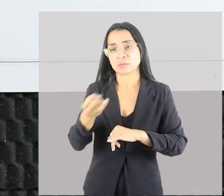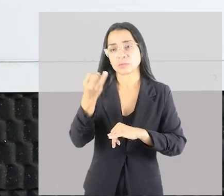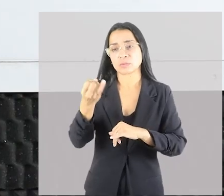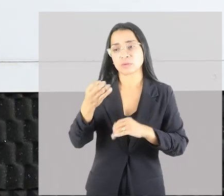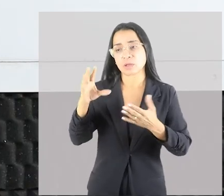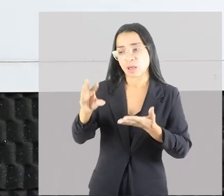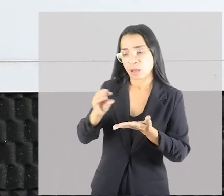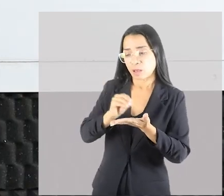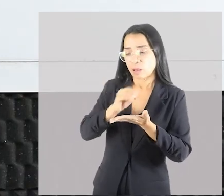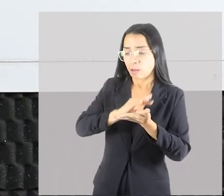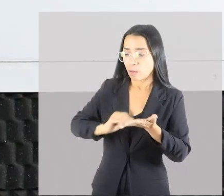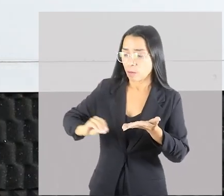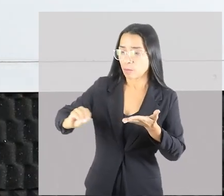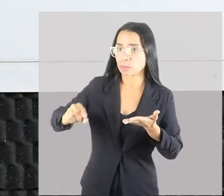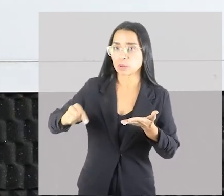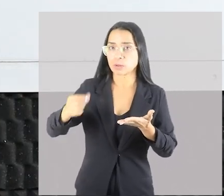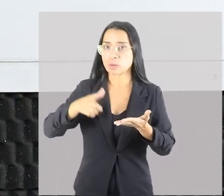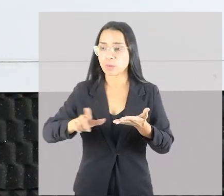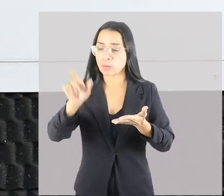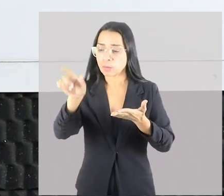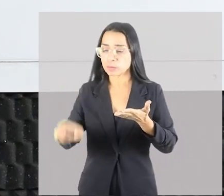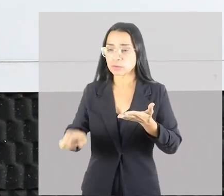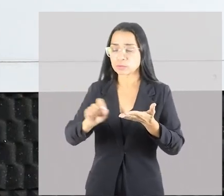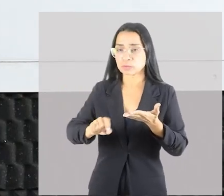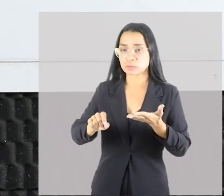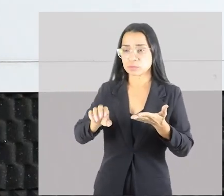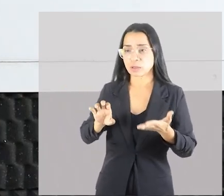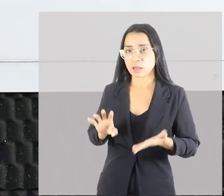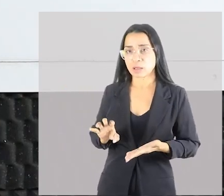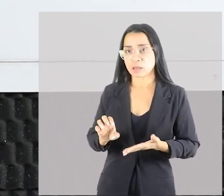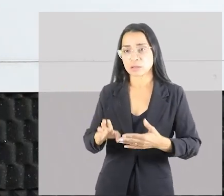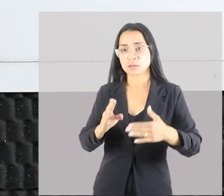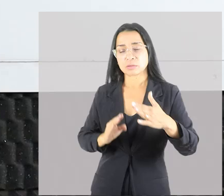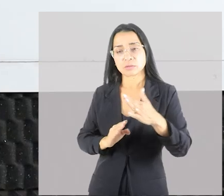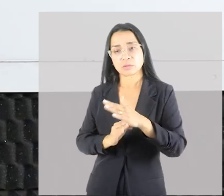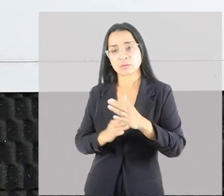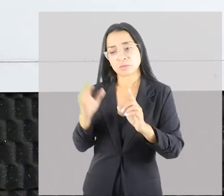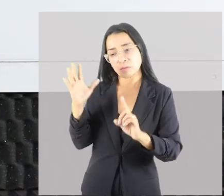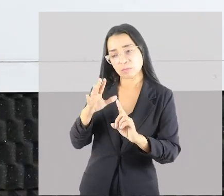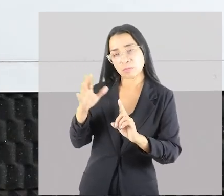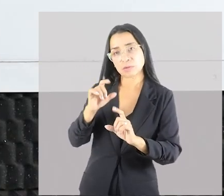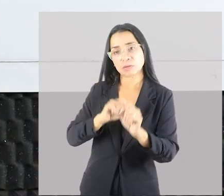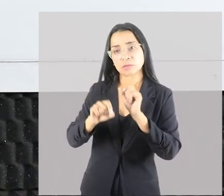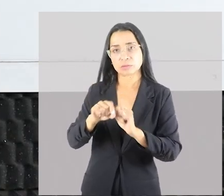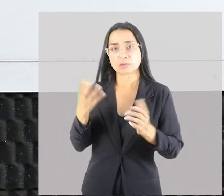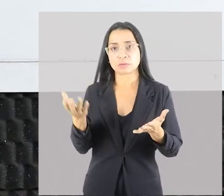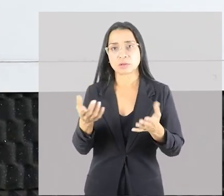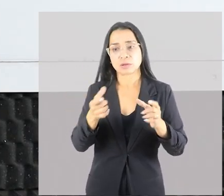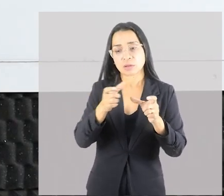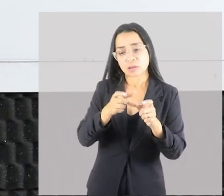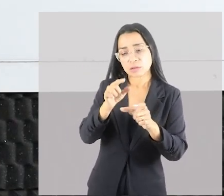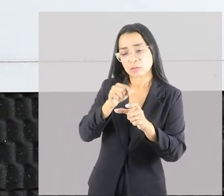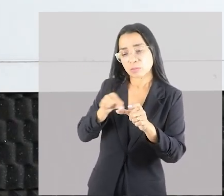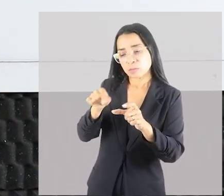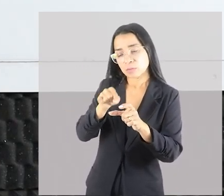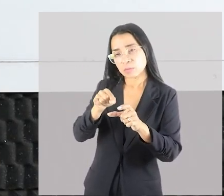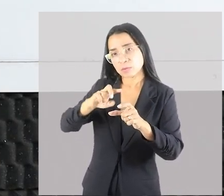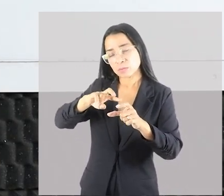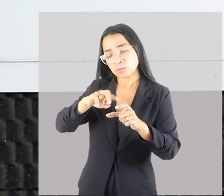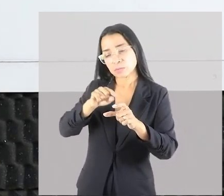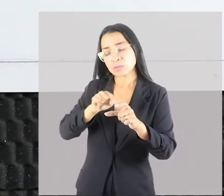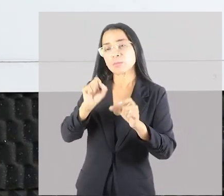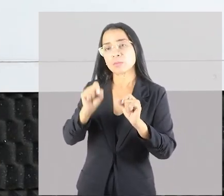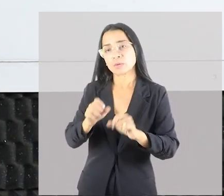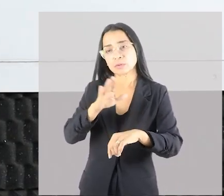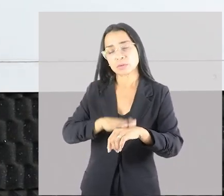outro indivíduo, tá certo? As enzimas de restrição, elas atuam ali nesses fragmentos de DNA que a gente